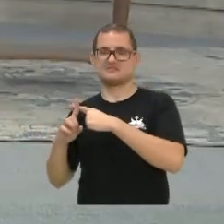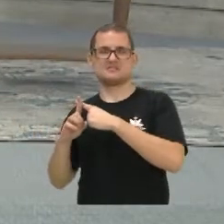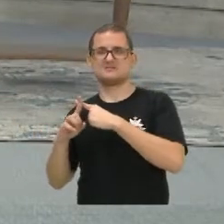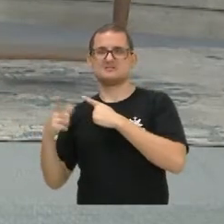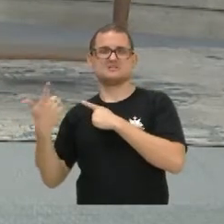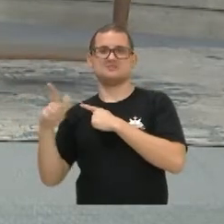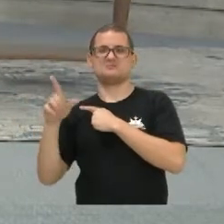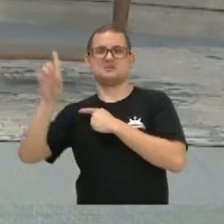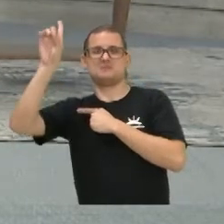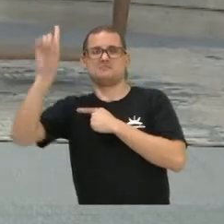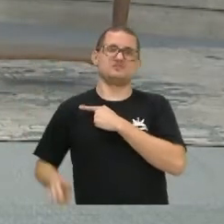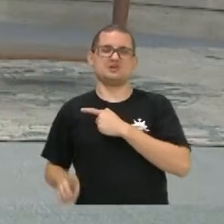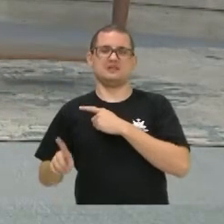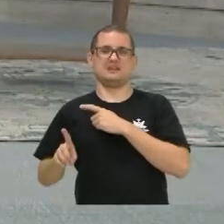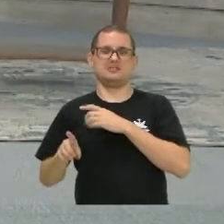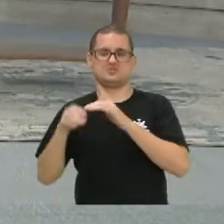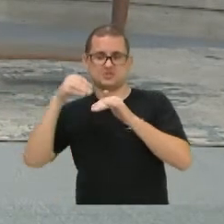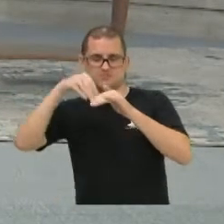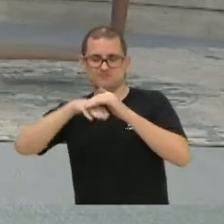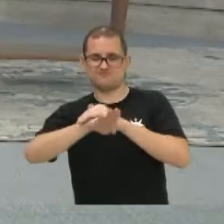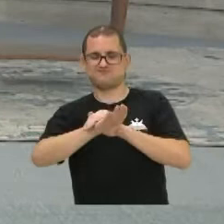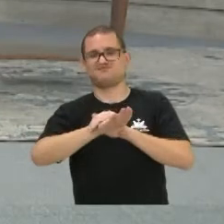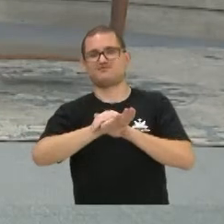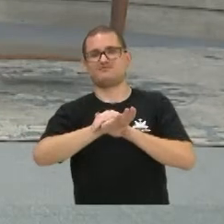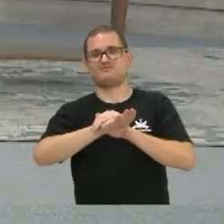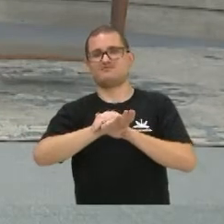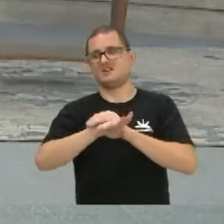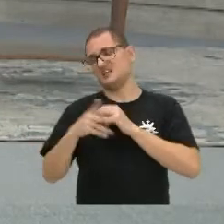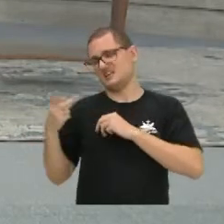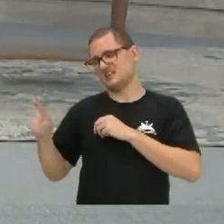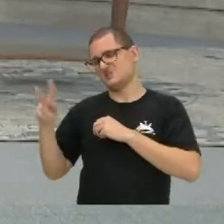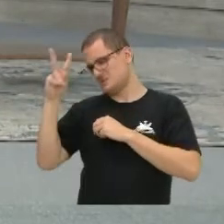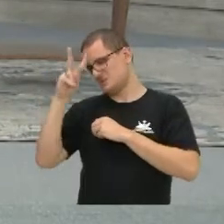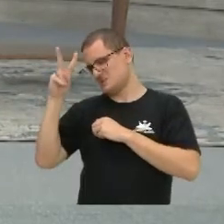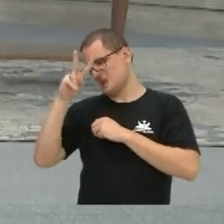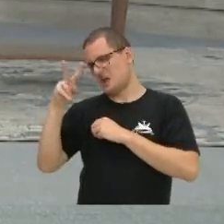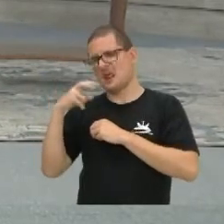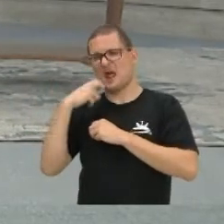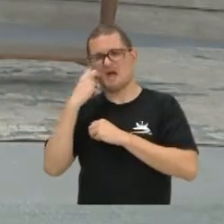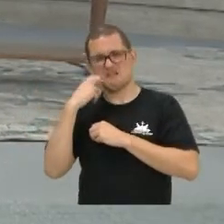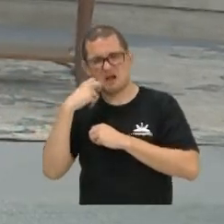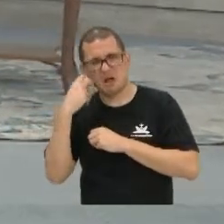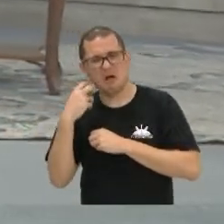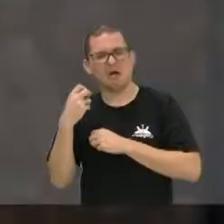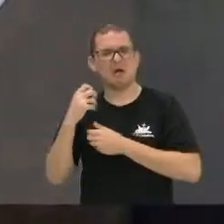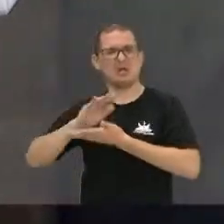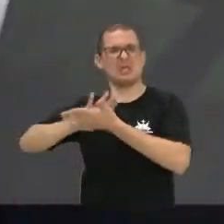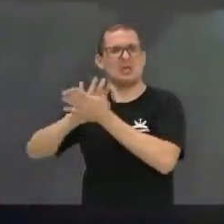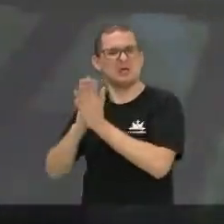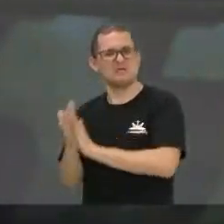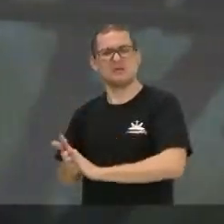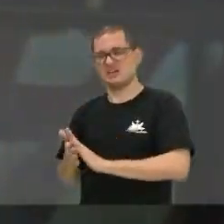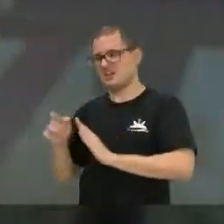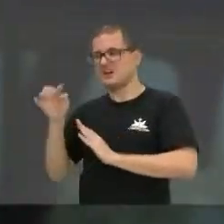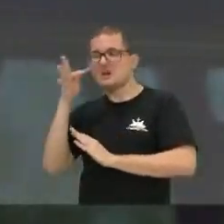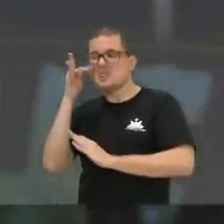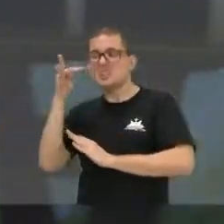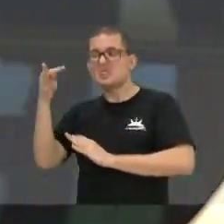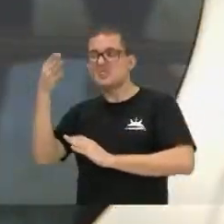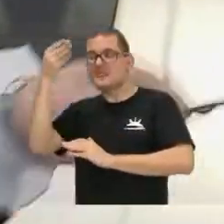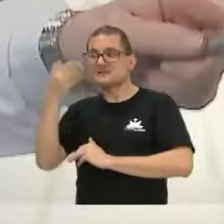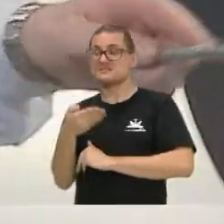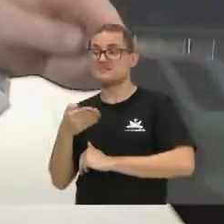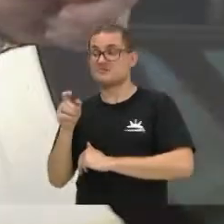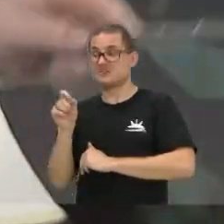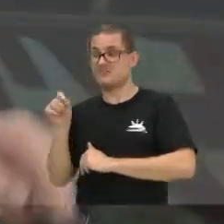cristãos afirmar que sua história foi ultrajante vergonhosa e humilhante o testemunho de sua